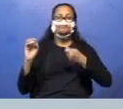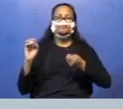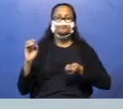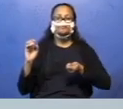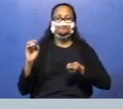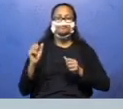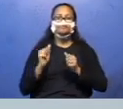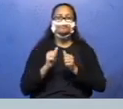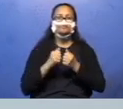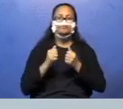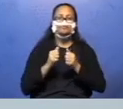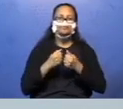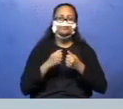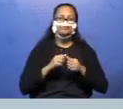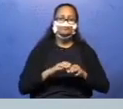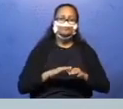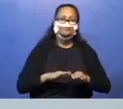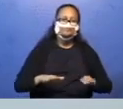C-H-ão.